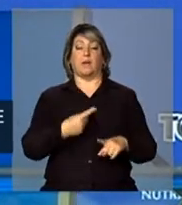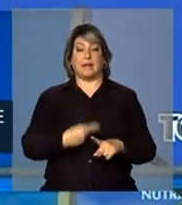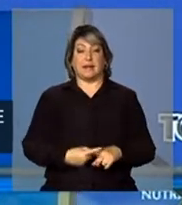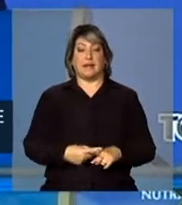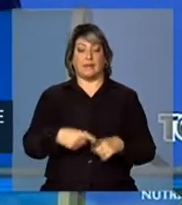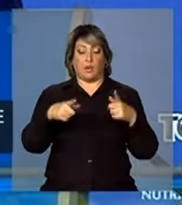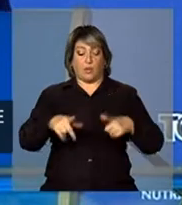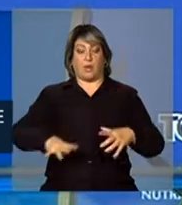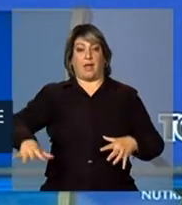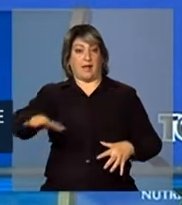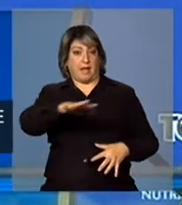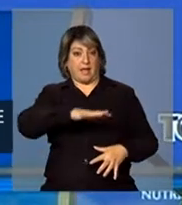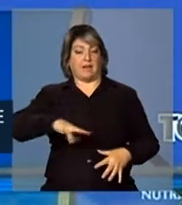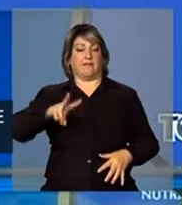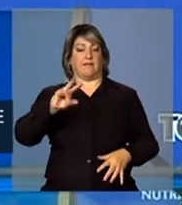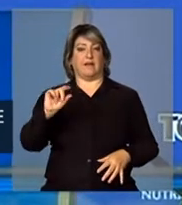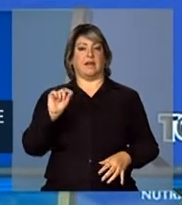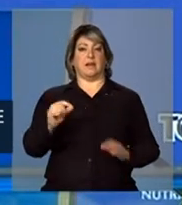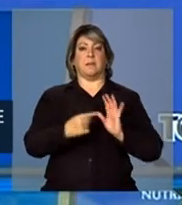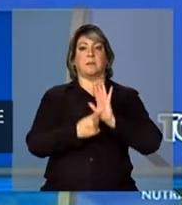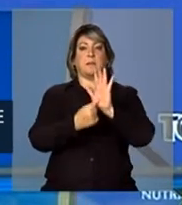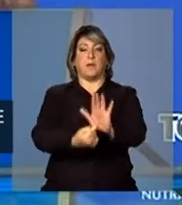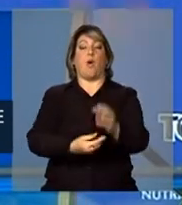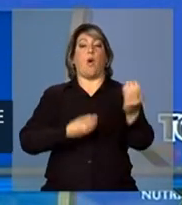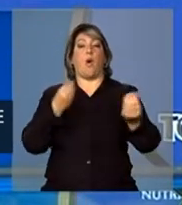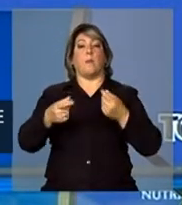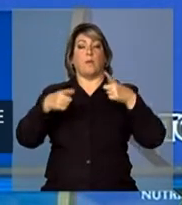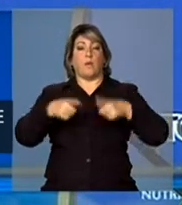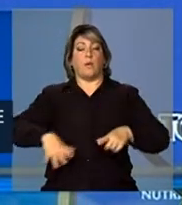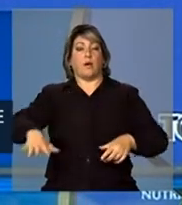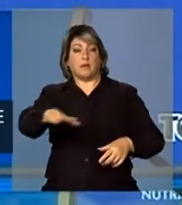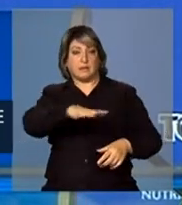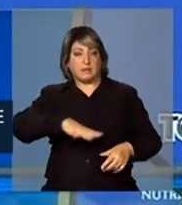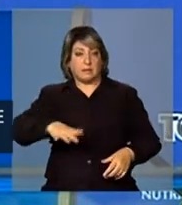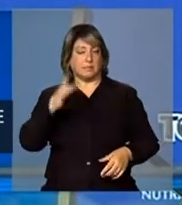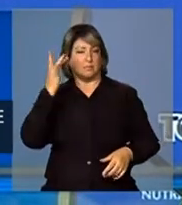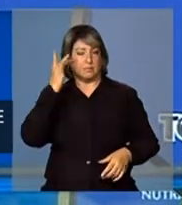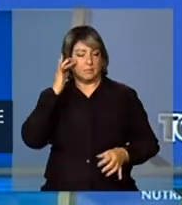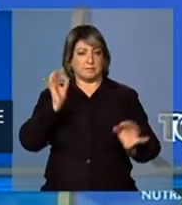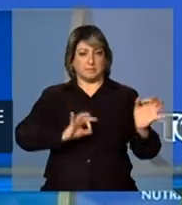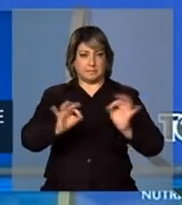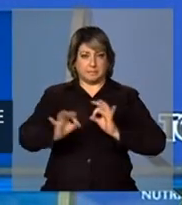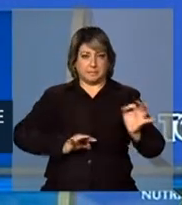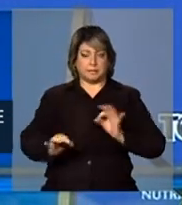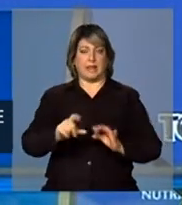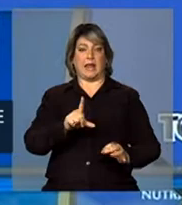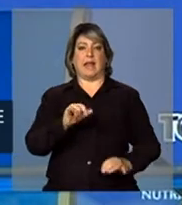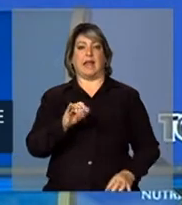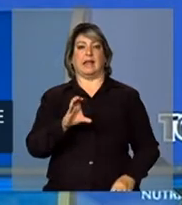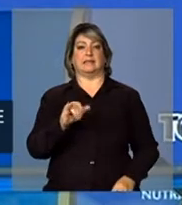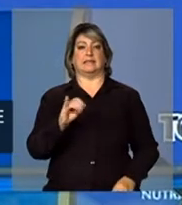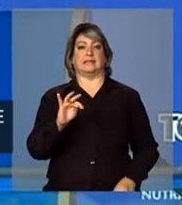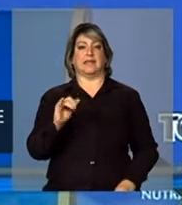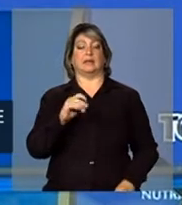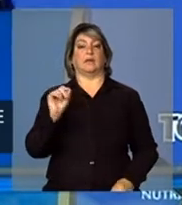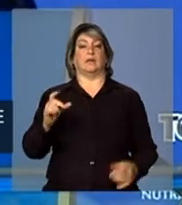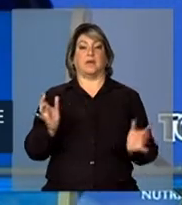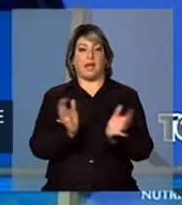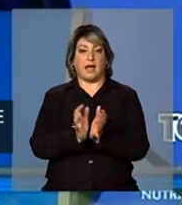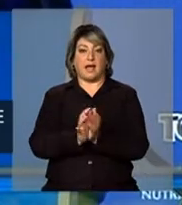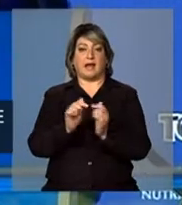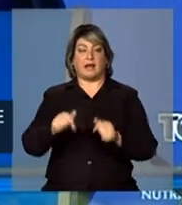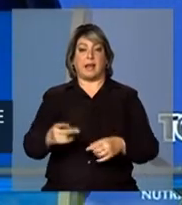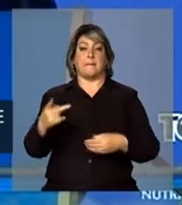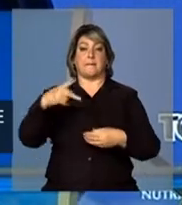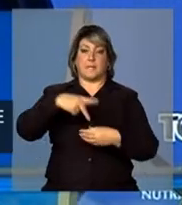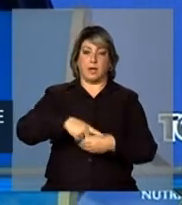áreas que serão indicadas como áreas estratégicas para licitação na área de petróleo e gás.